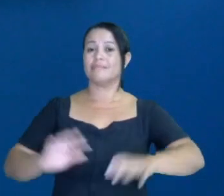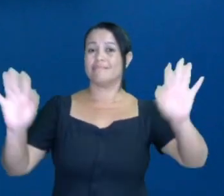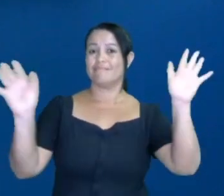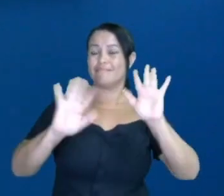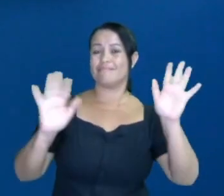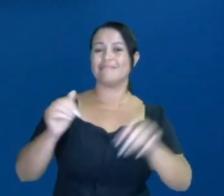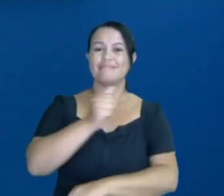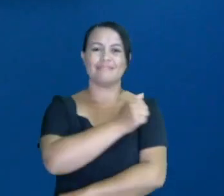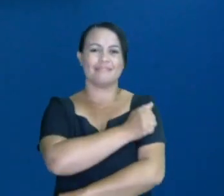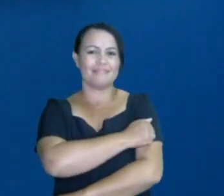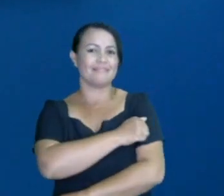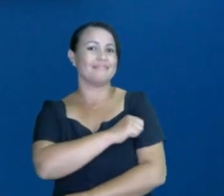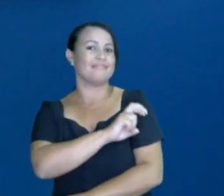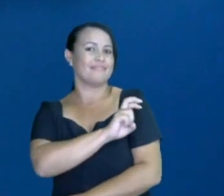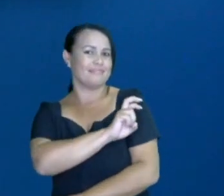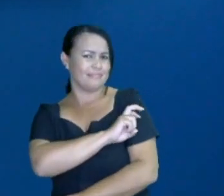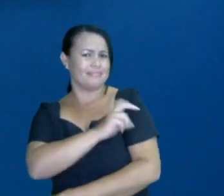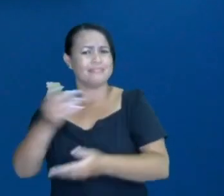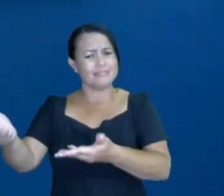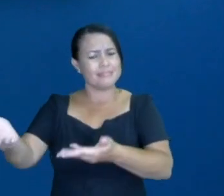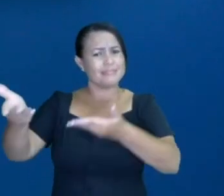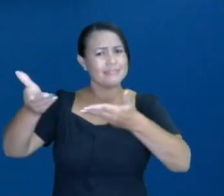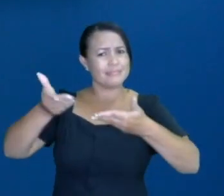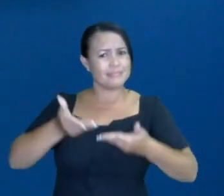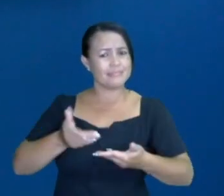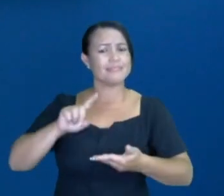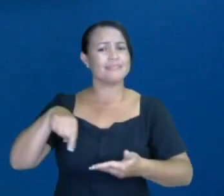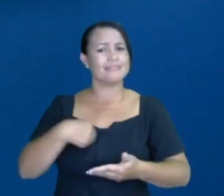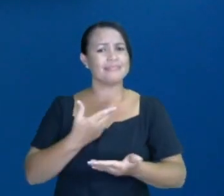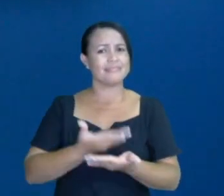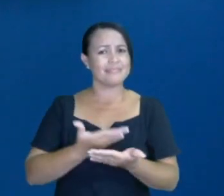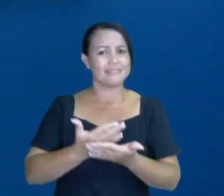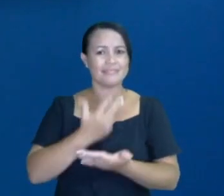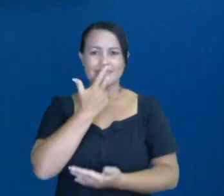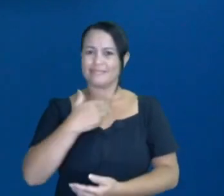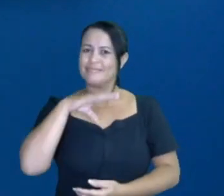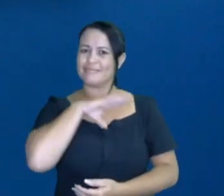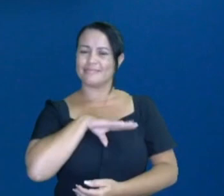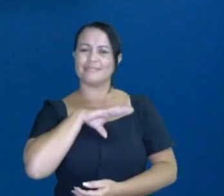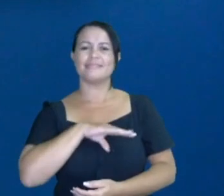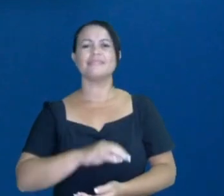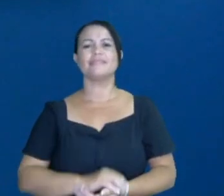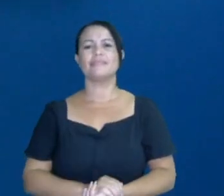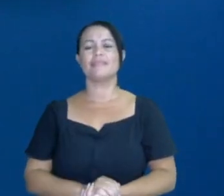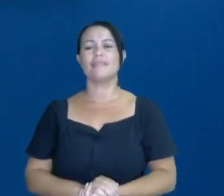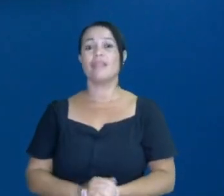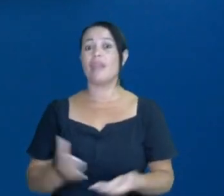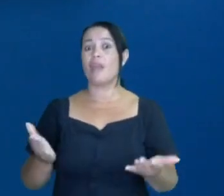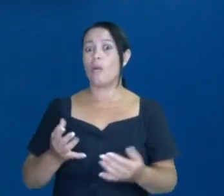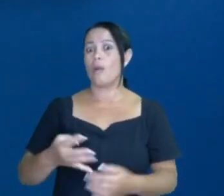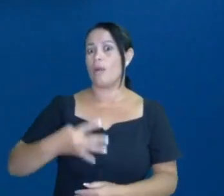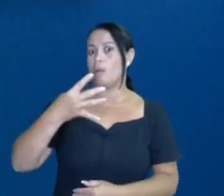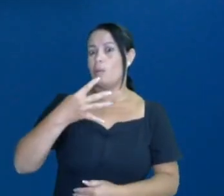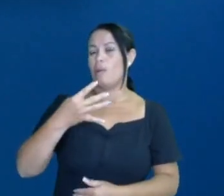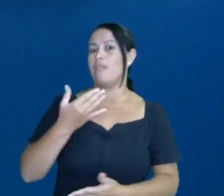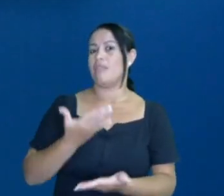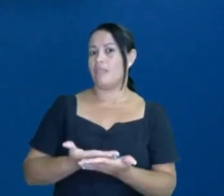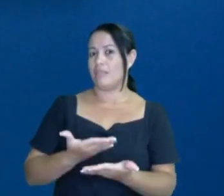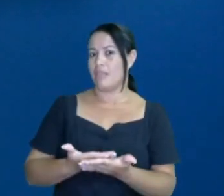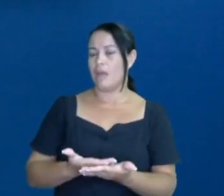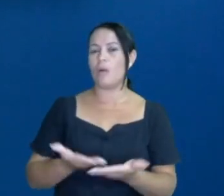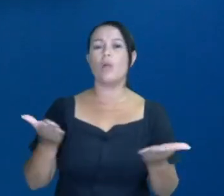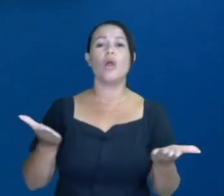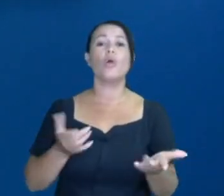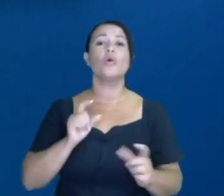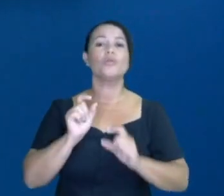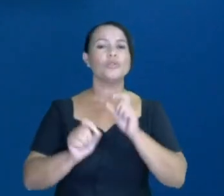Olá, alunos do quinto ano. Sejam muito bem-vindos à nossa aula de língua portuguesa. Estamos na nossa quarta aula e